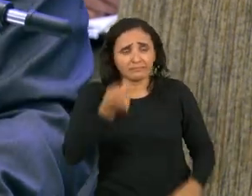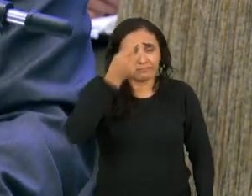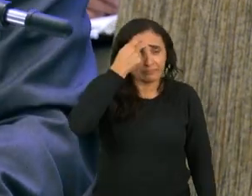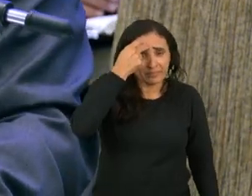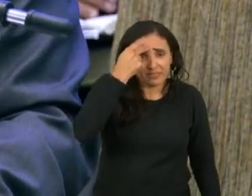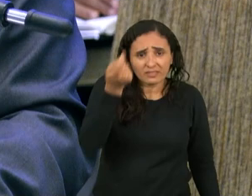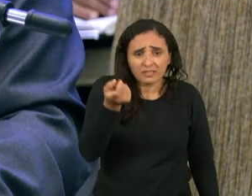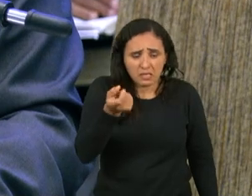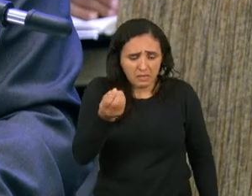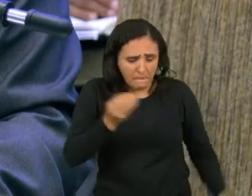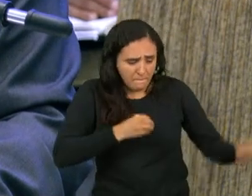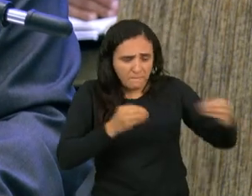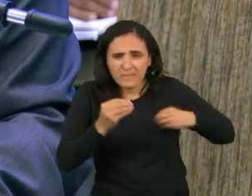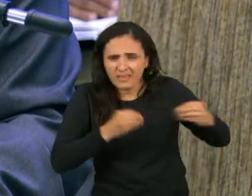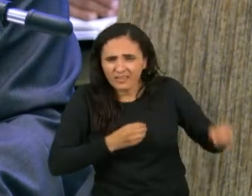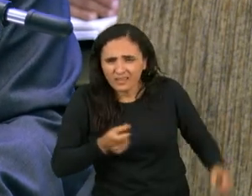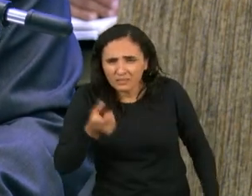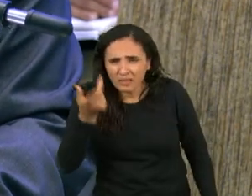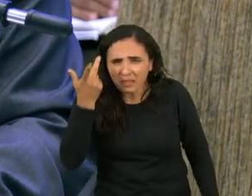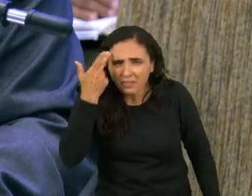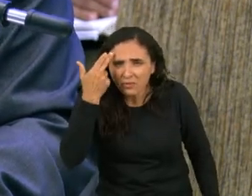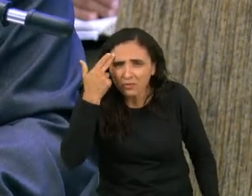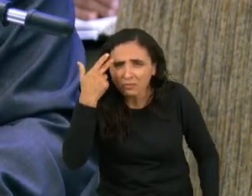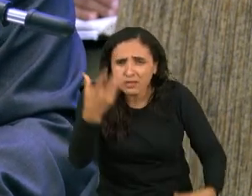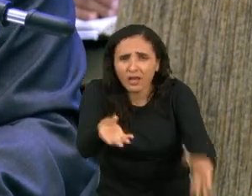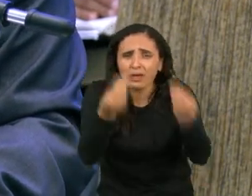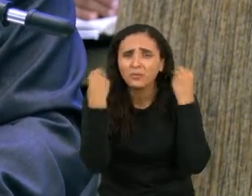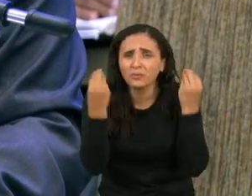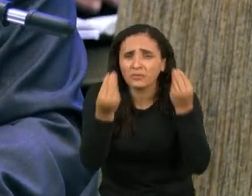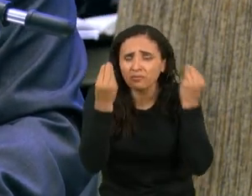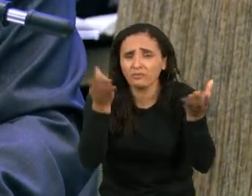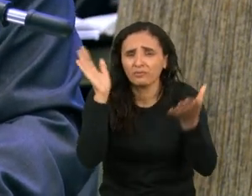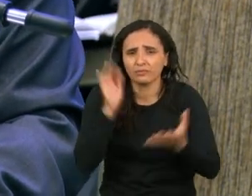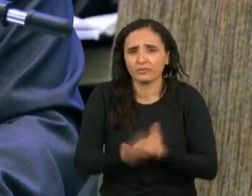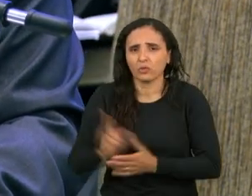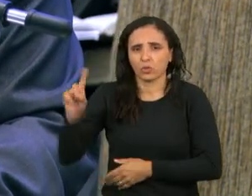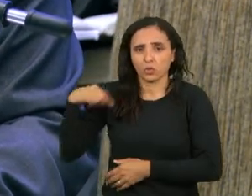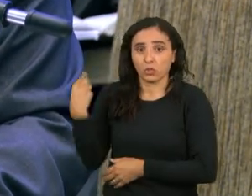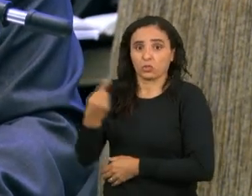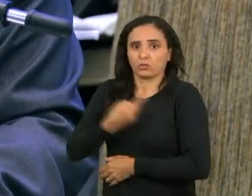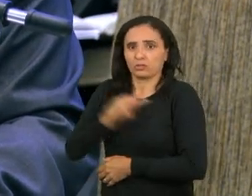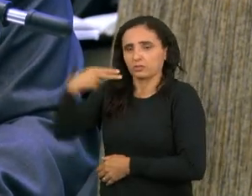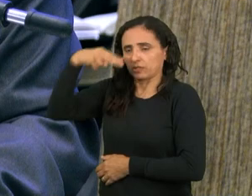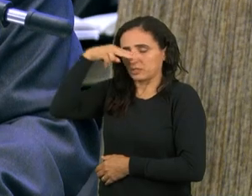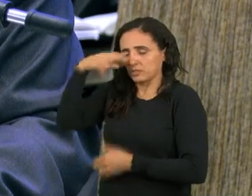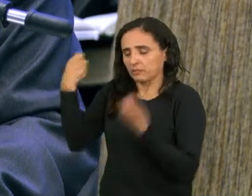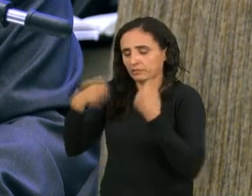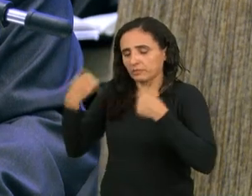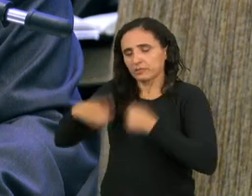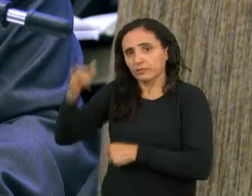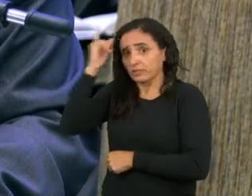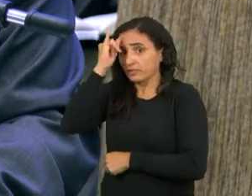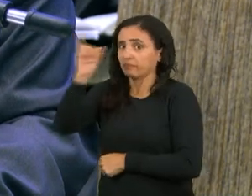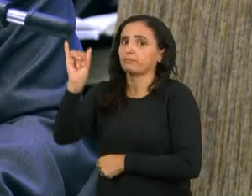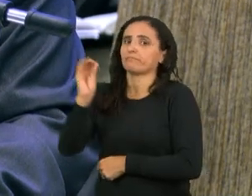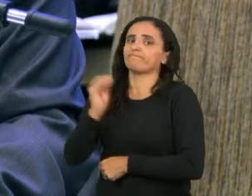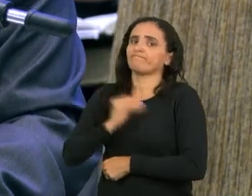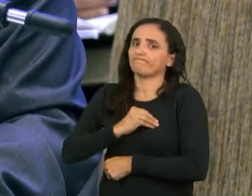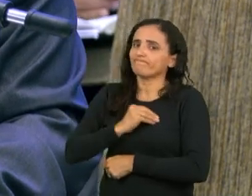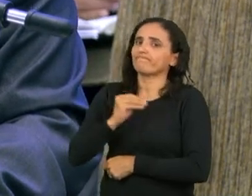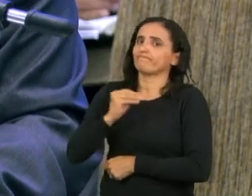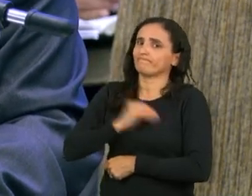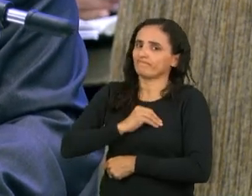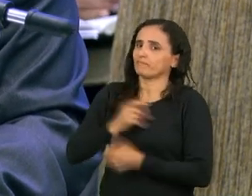blasfemando de voz ou seja falando blasfemando de voz na